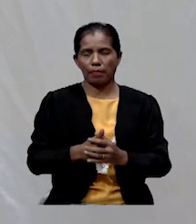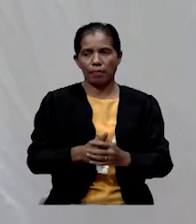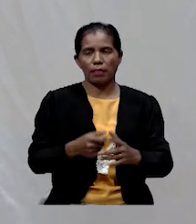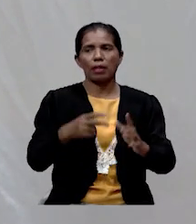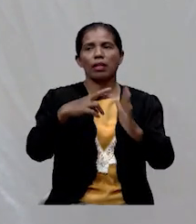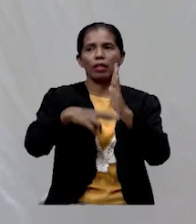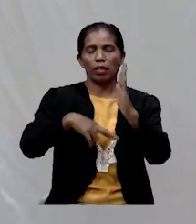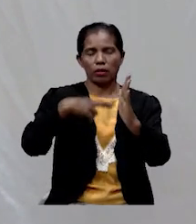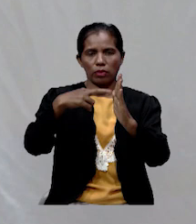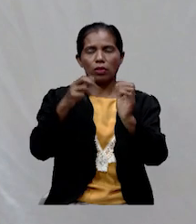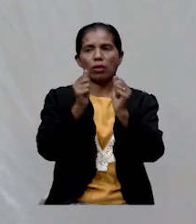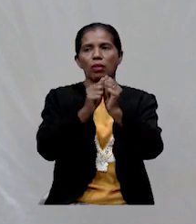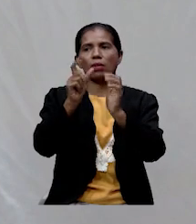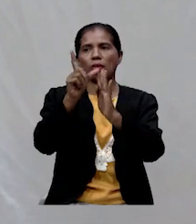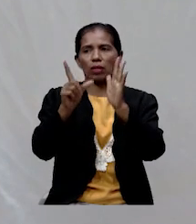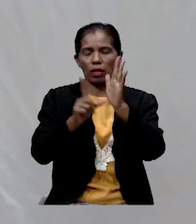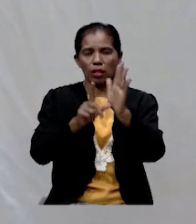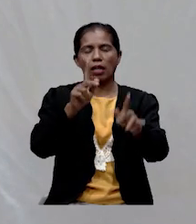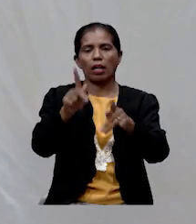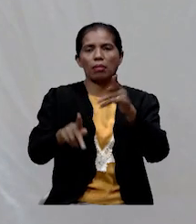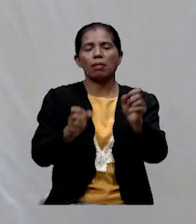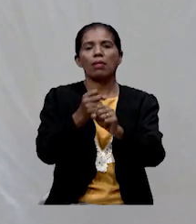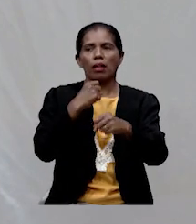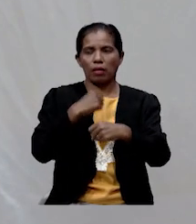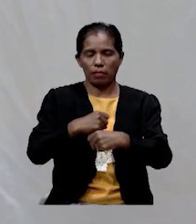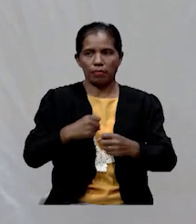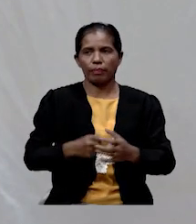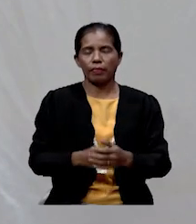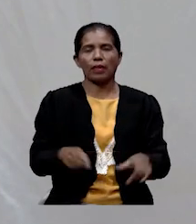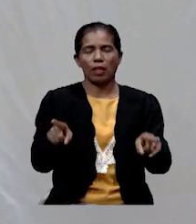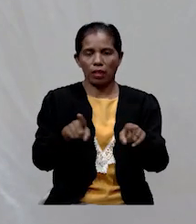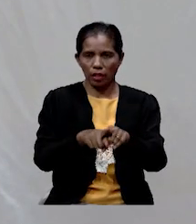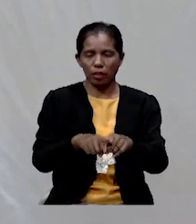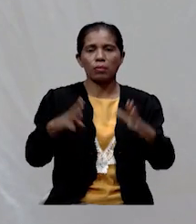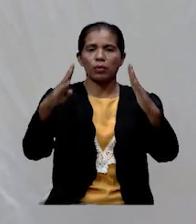Regulamento no lei nem é uma manjada. A nessa moça uma.